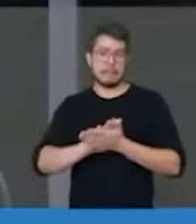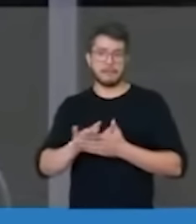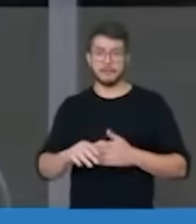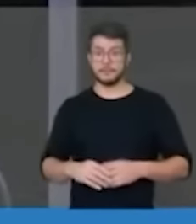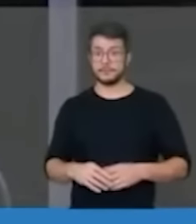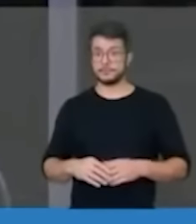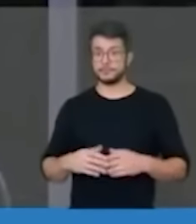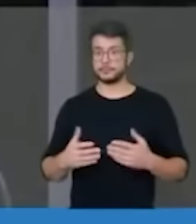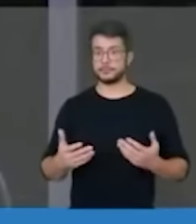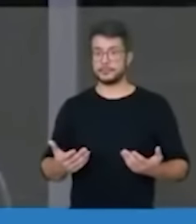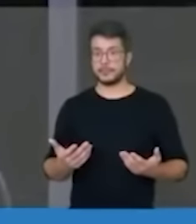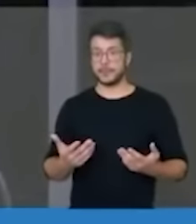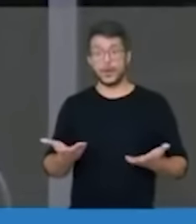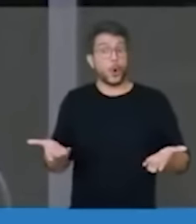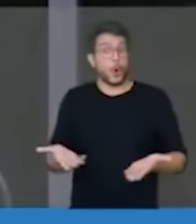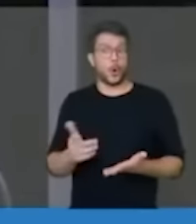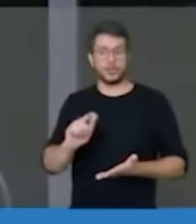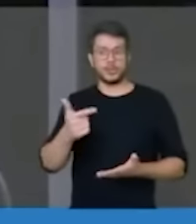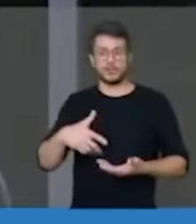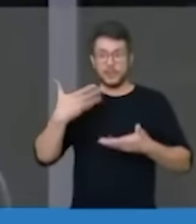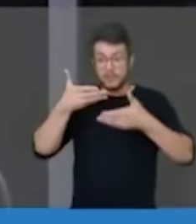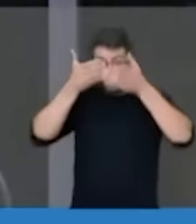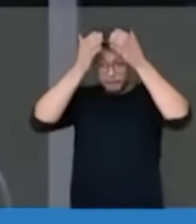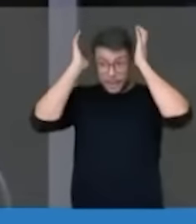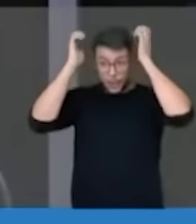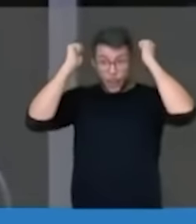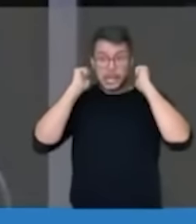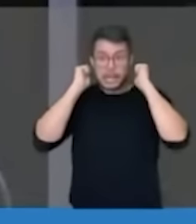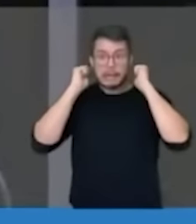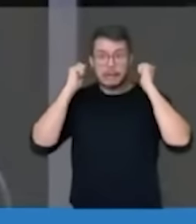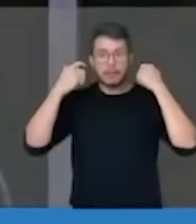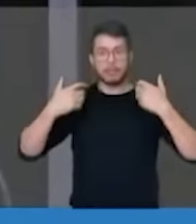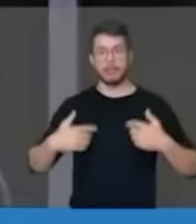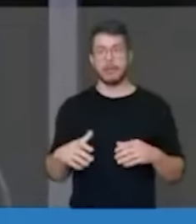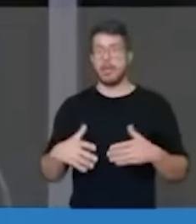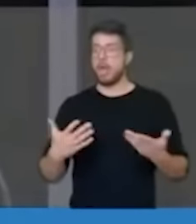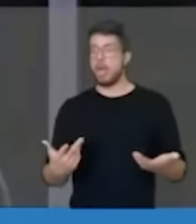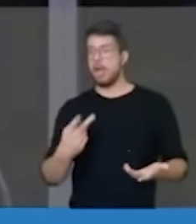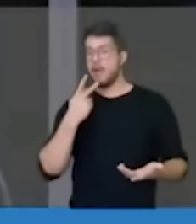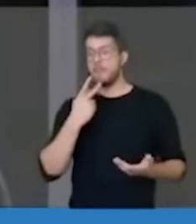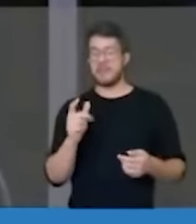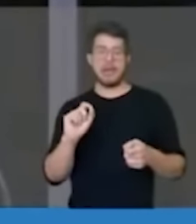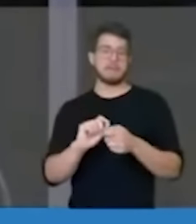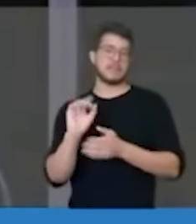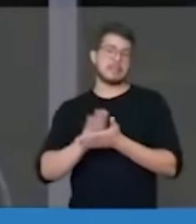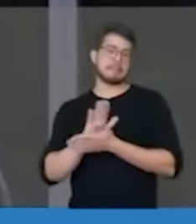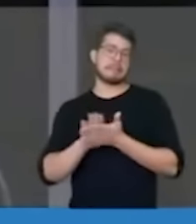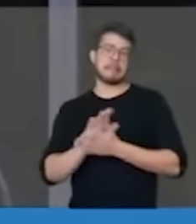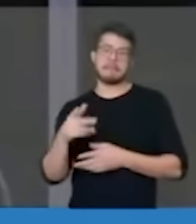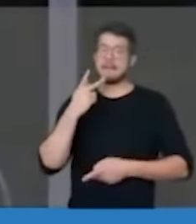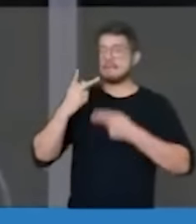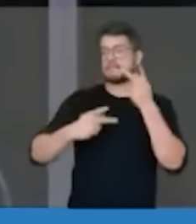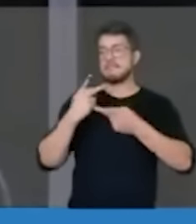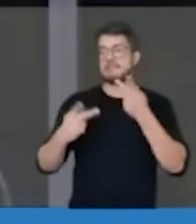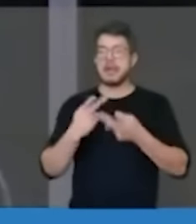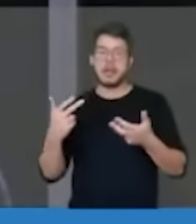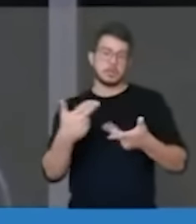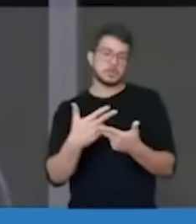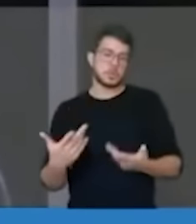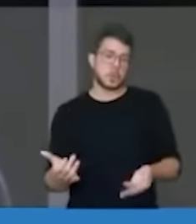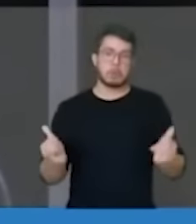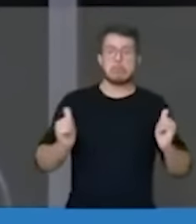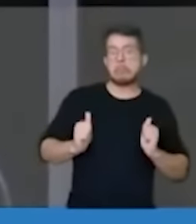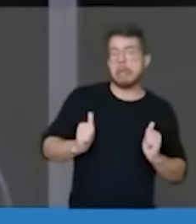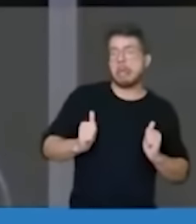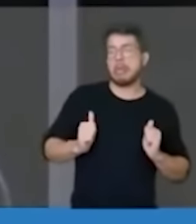sem peruca, pelo menos. Ele vem aqui e diz: olha, nós não fizemos nada, eu só falo as coisas aqui